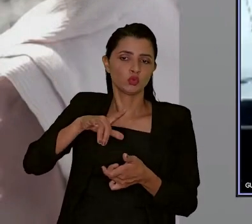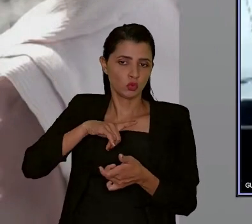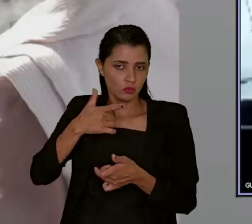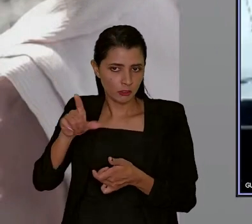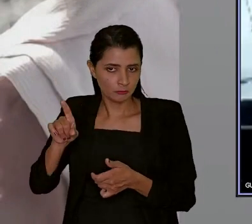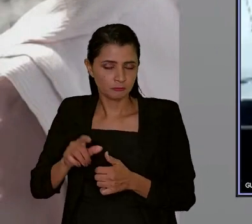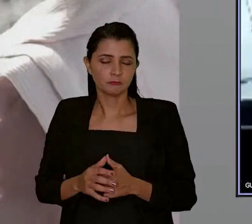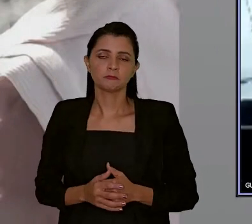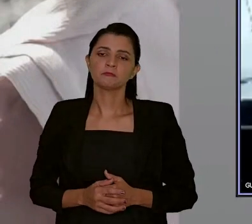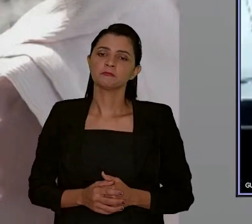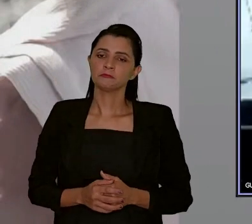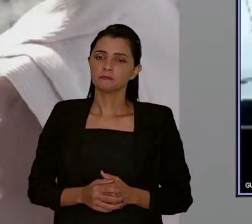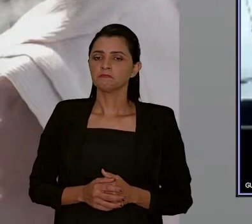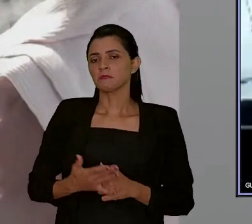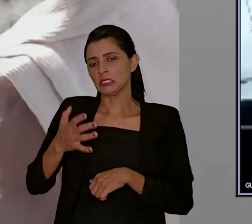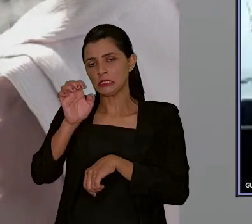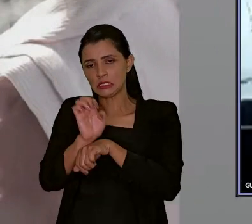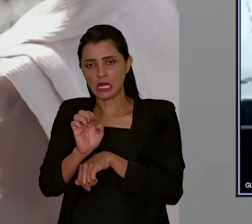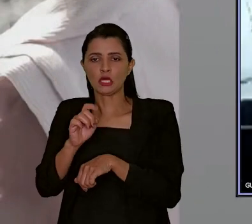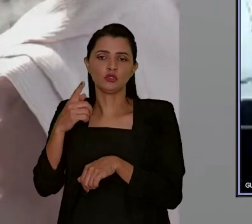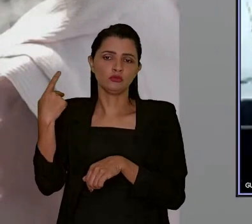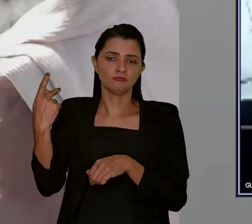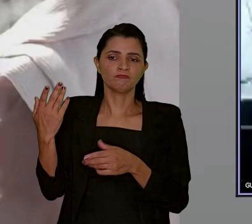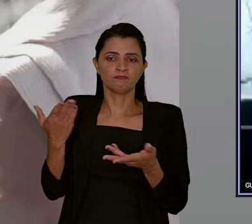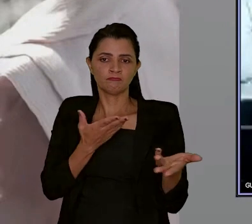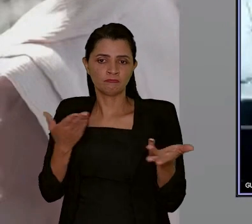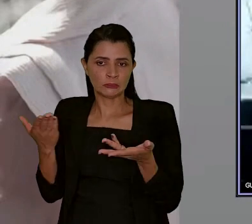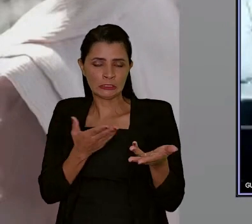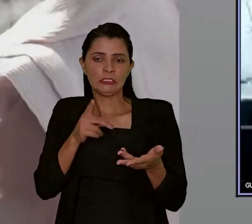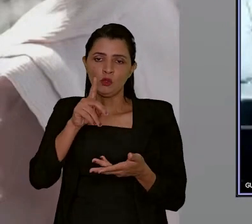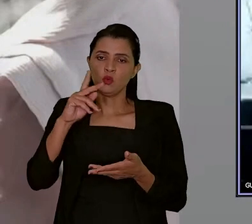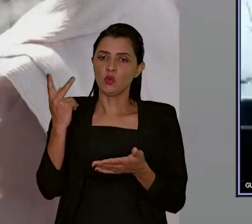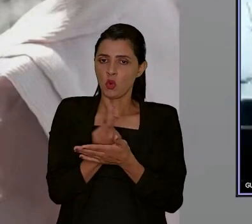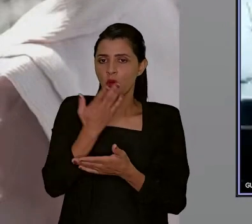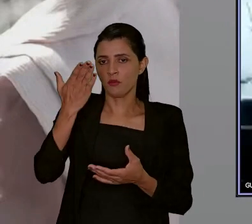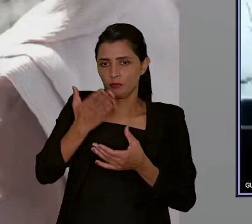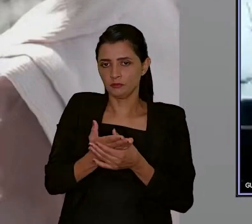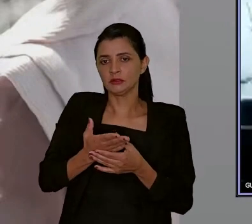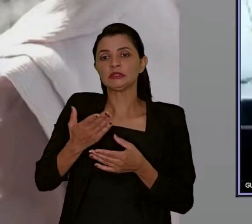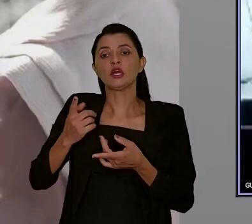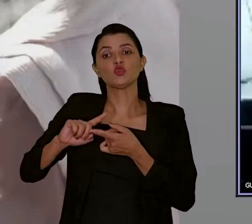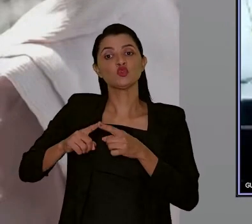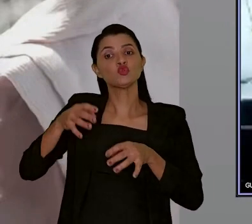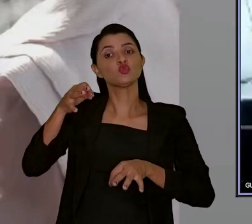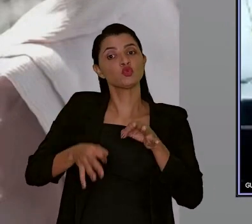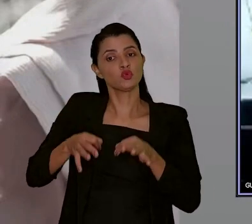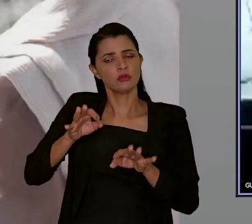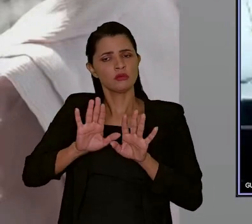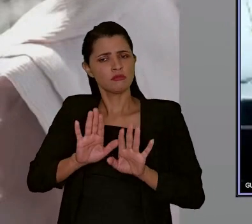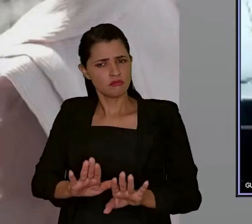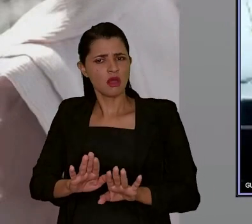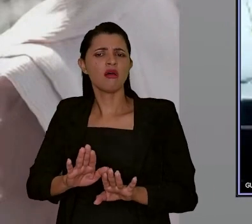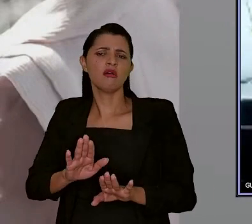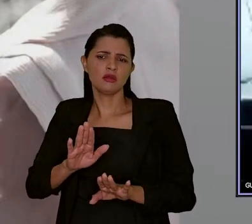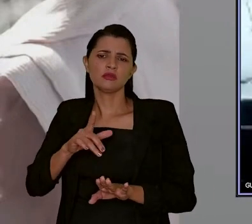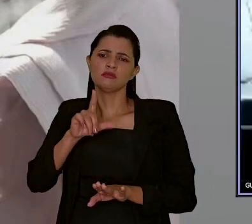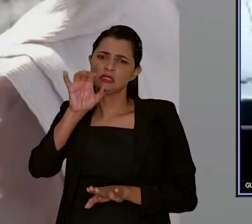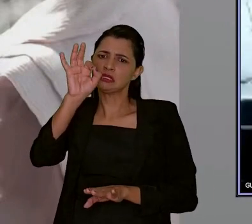Estado, inerente àquele caso concreto. Mas, sem dúvida, a figura do juiz de enlace, na